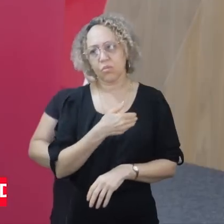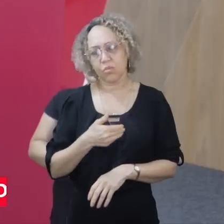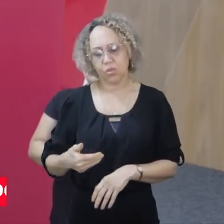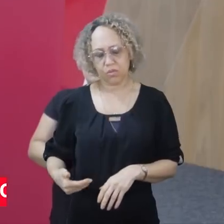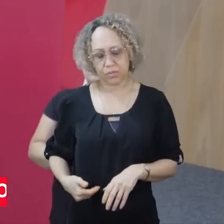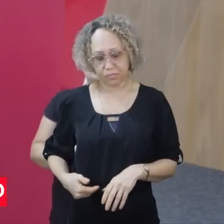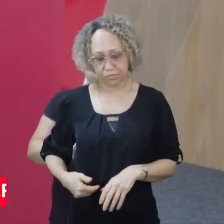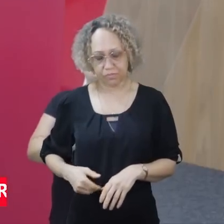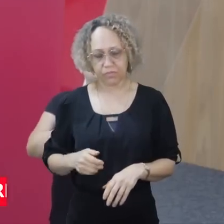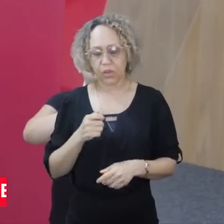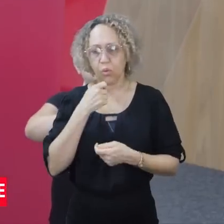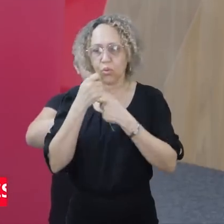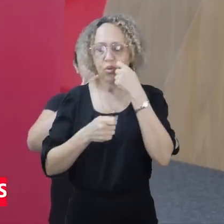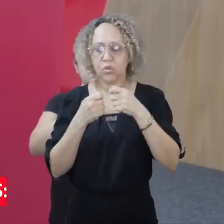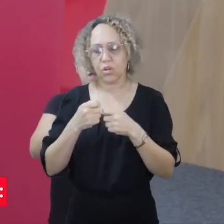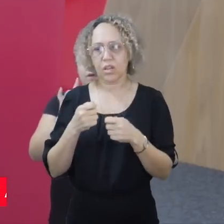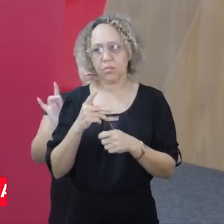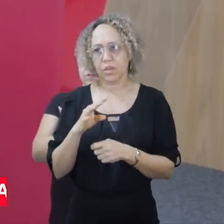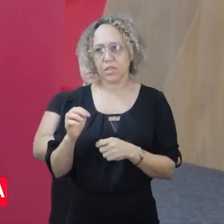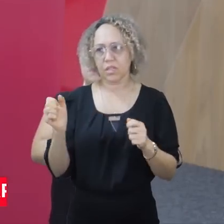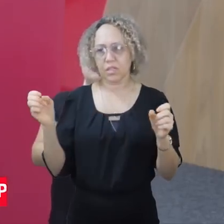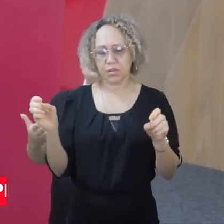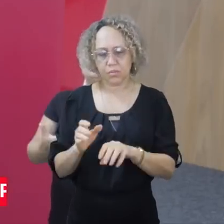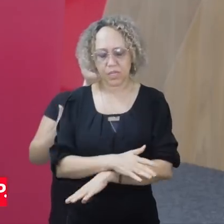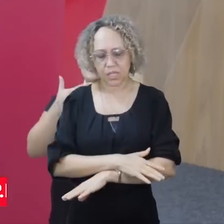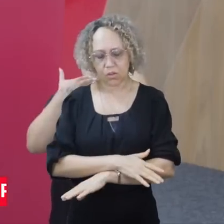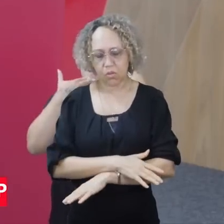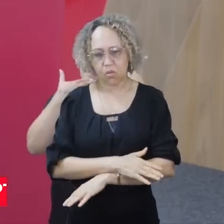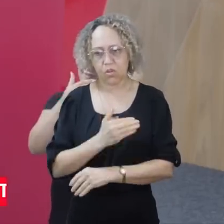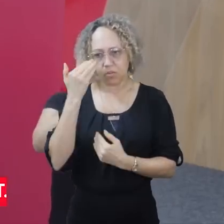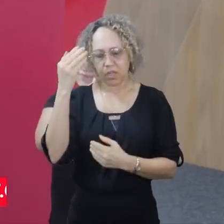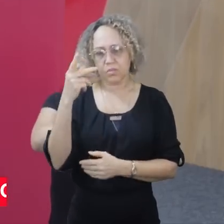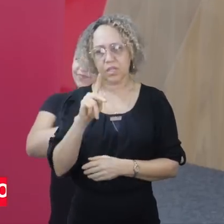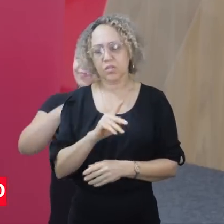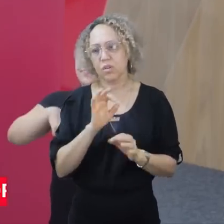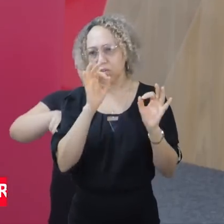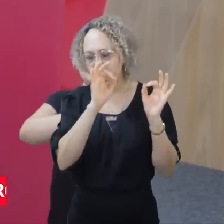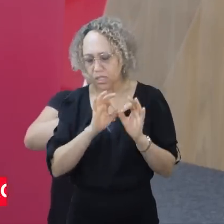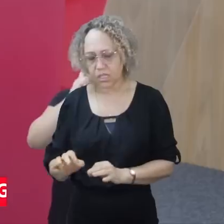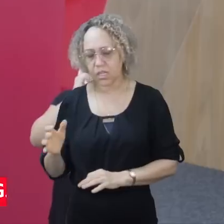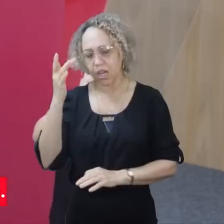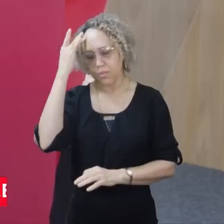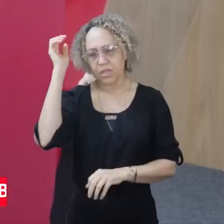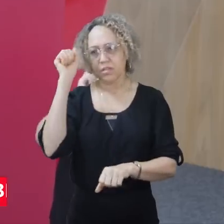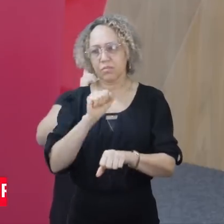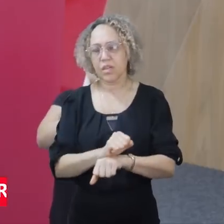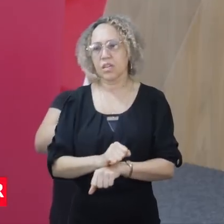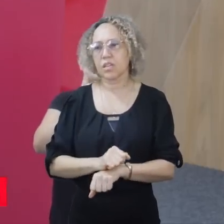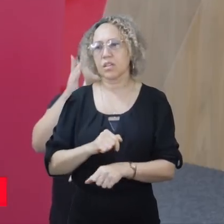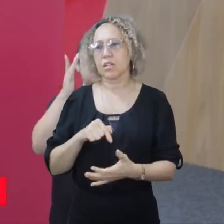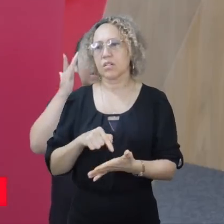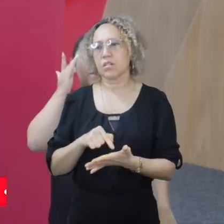O Jornal PT Brasil de hoje termina agora. Obrigado pela sua companhia. Eu te espero amanhã